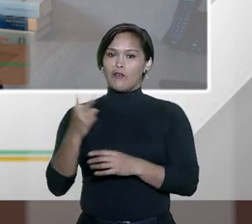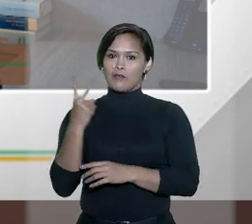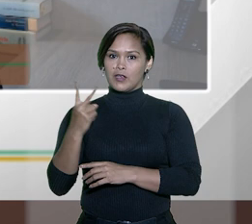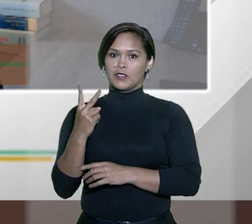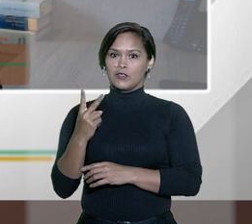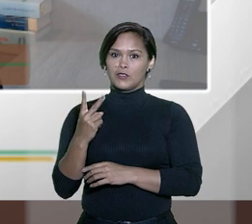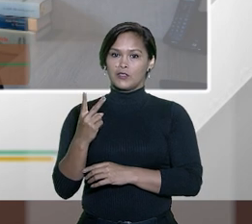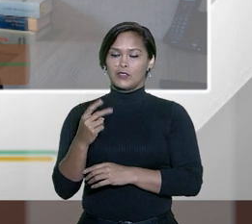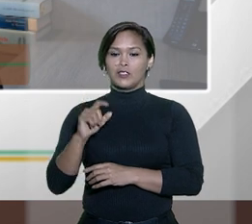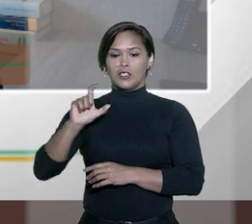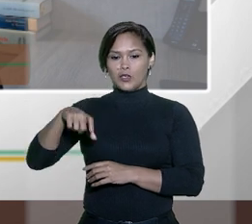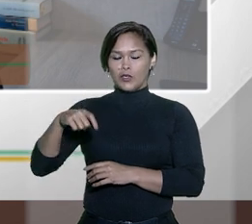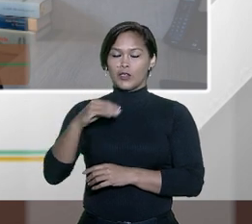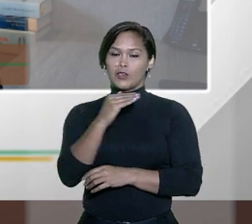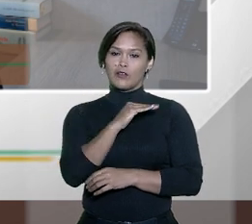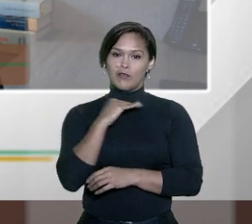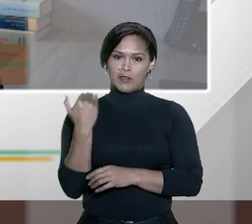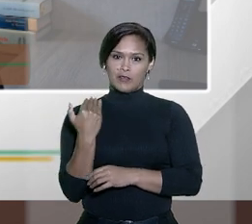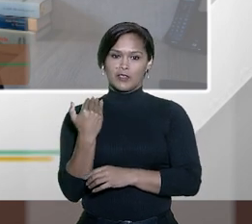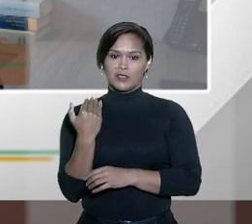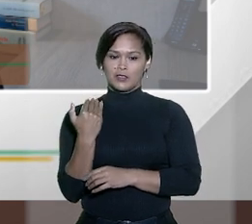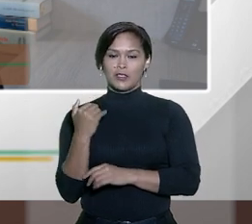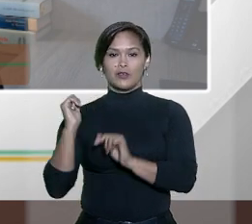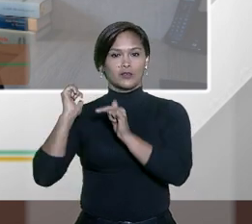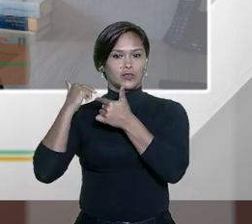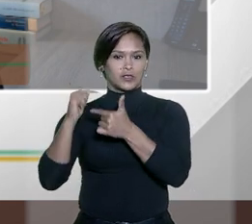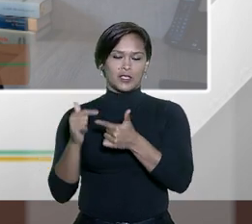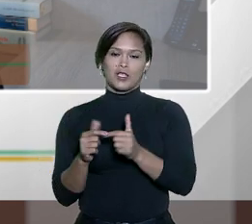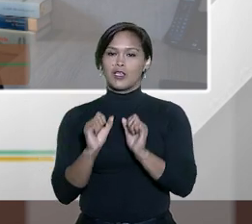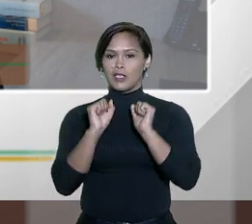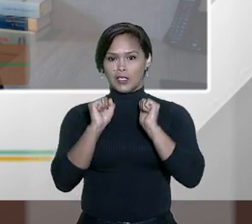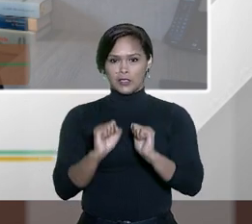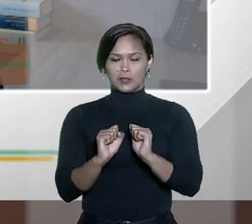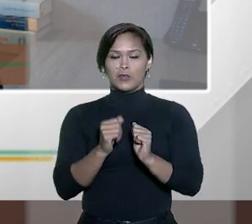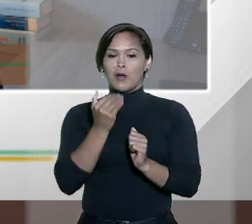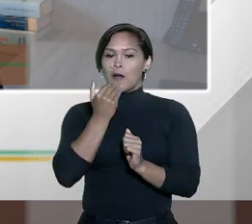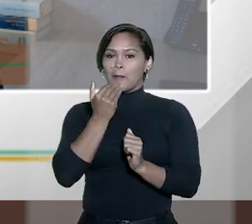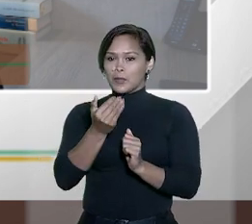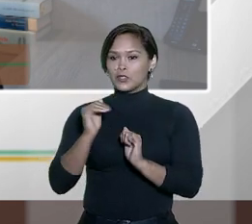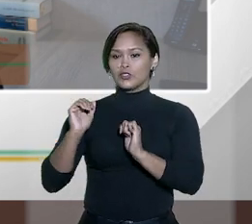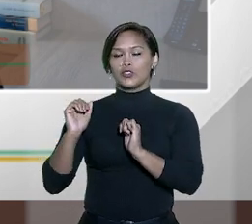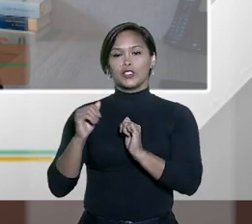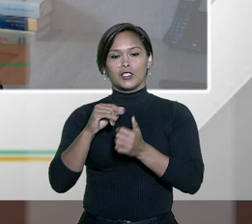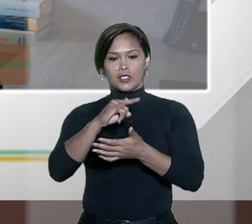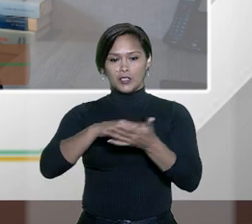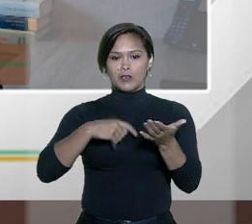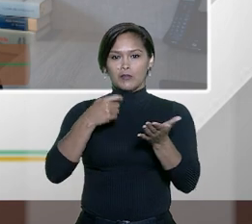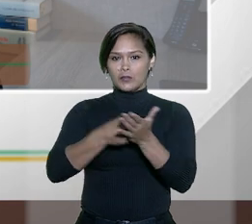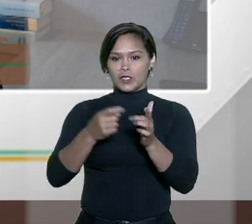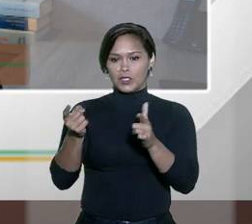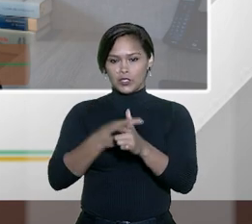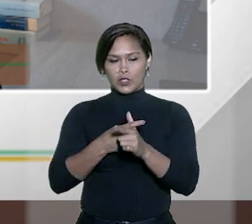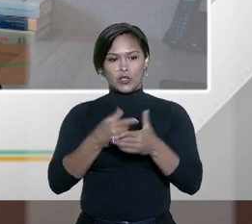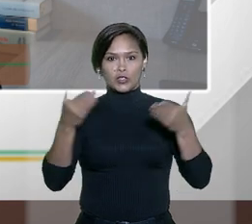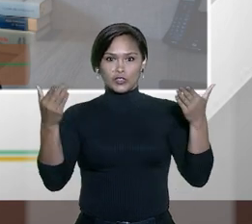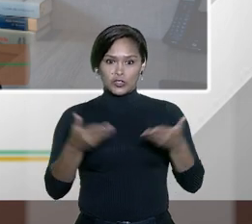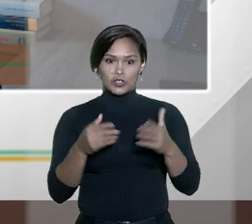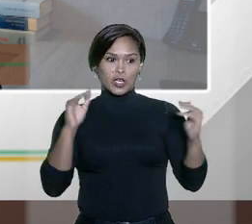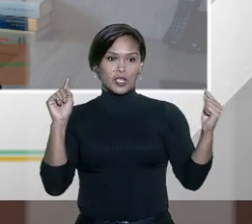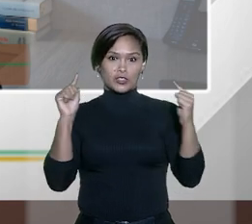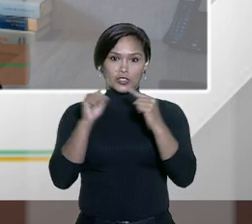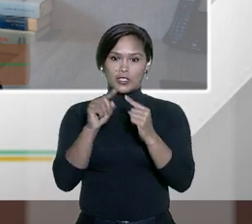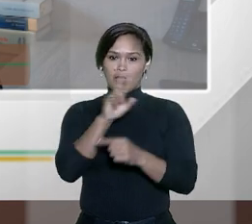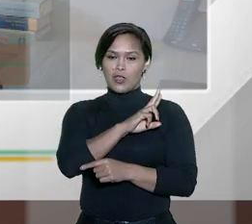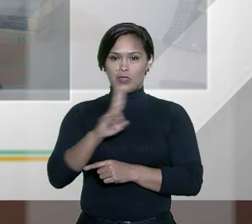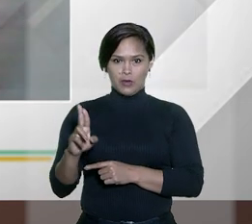valores, e o credor vem a falecer, os seus herdeiros eles podem pedir que o precatório seja expedido já